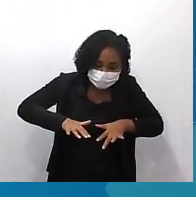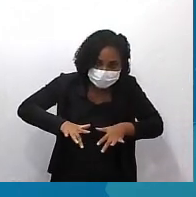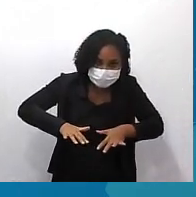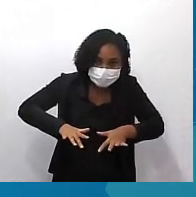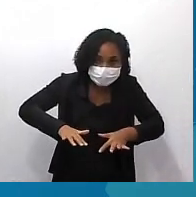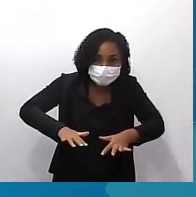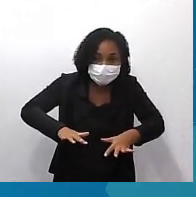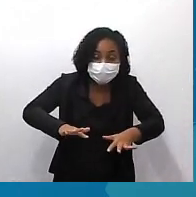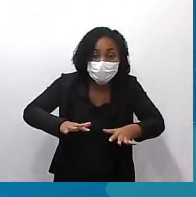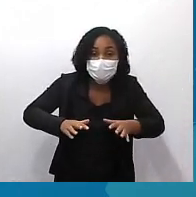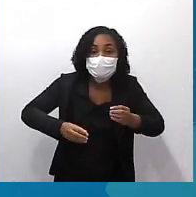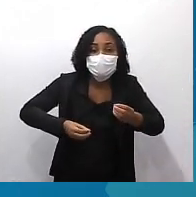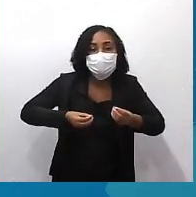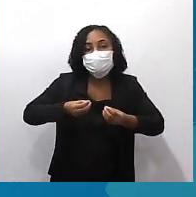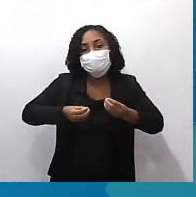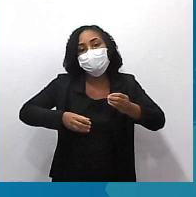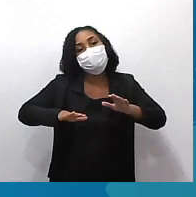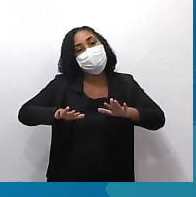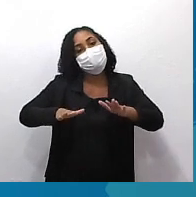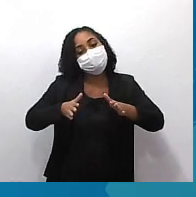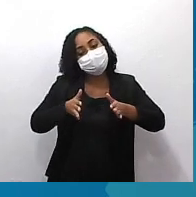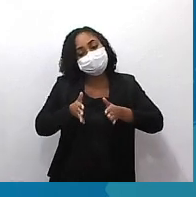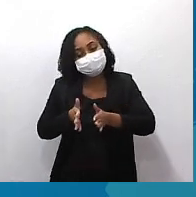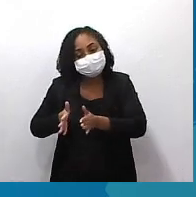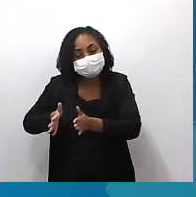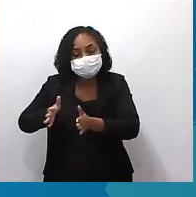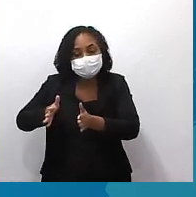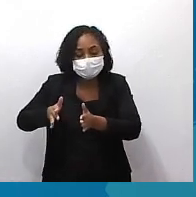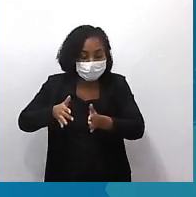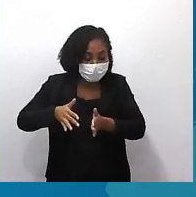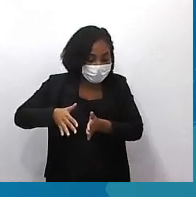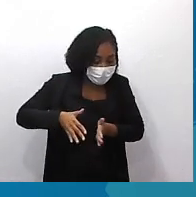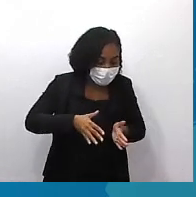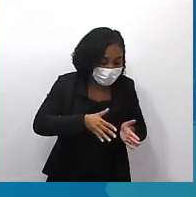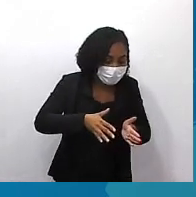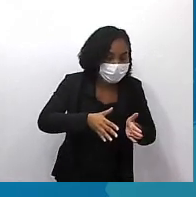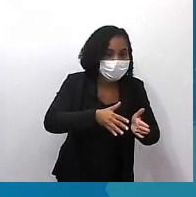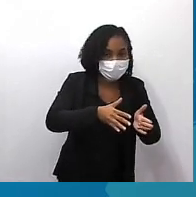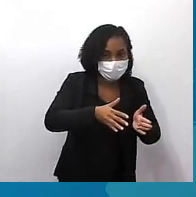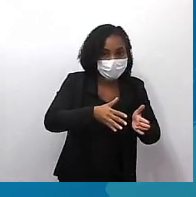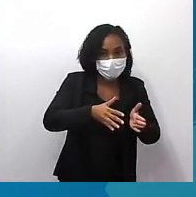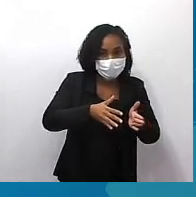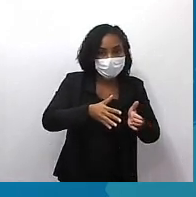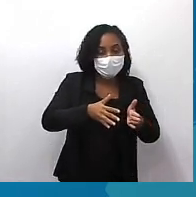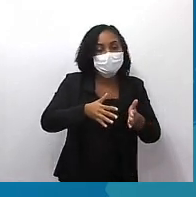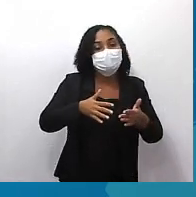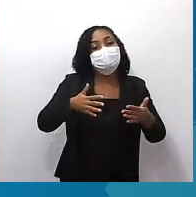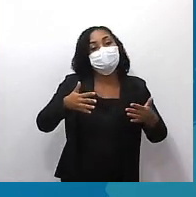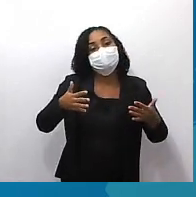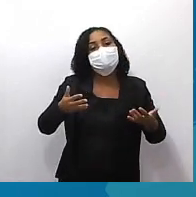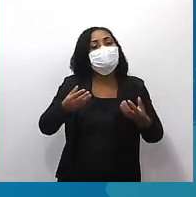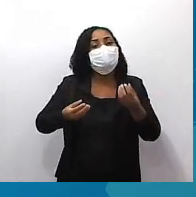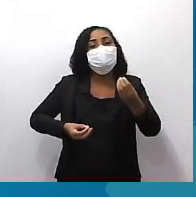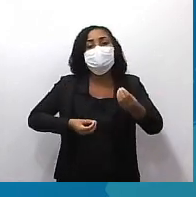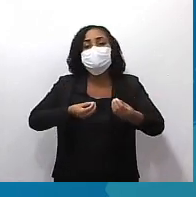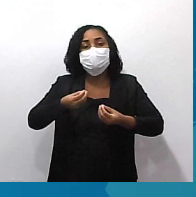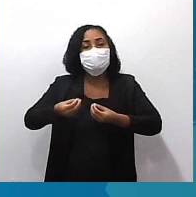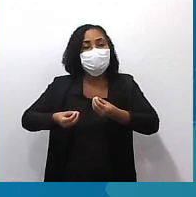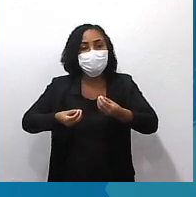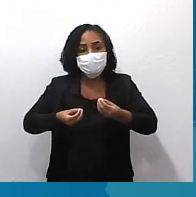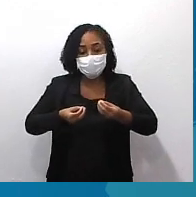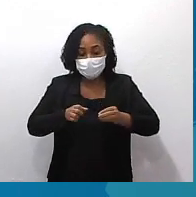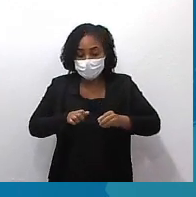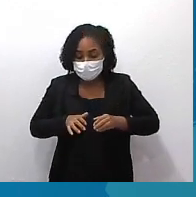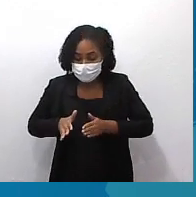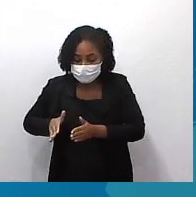E geralmente ela cai ou para um lado ou para o outro daquele relevo mais alto. Como ela vai cair para um lado ou para o outro, ela